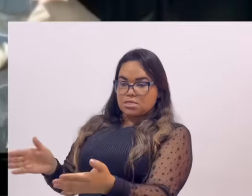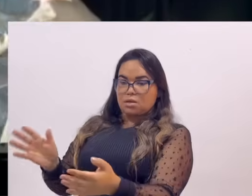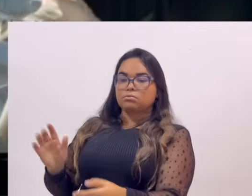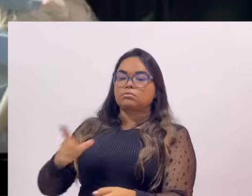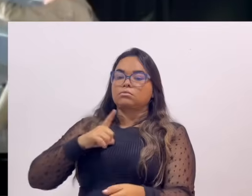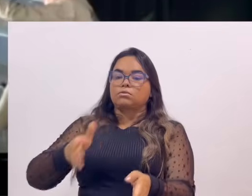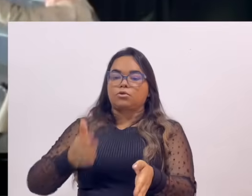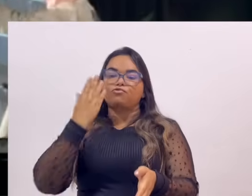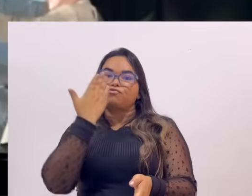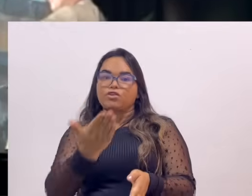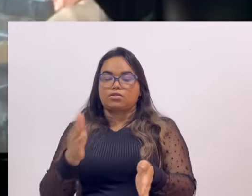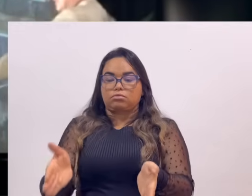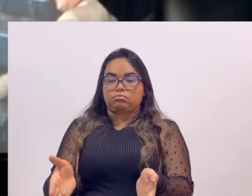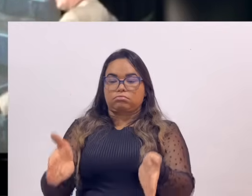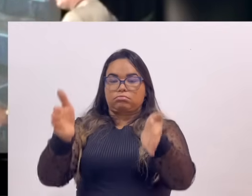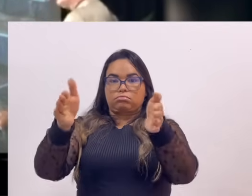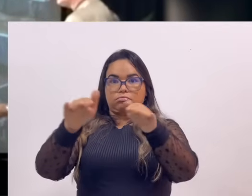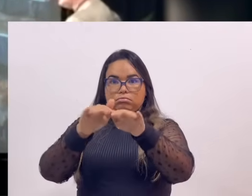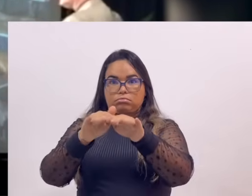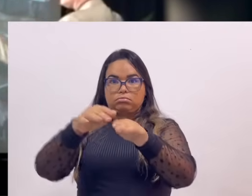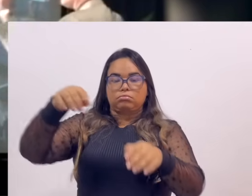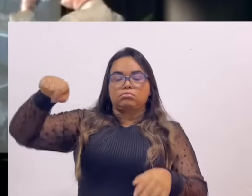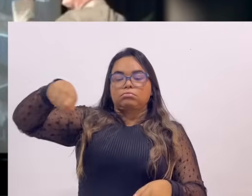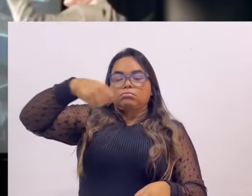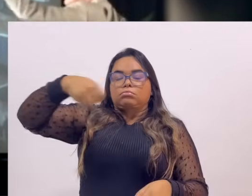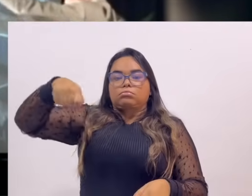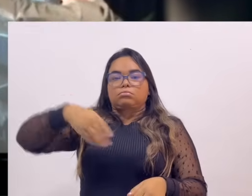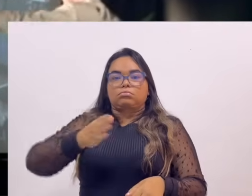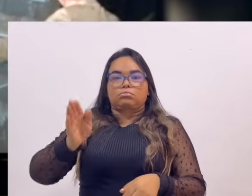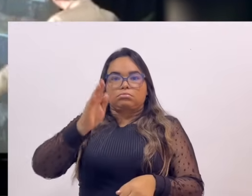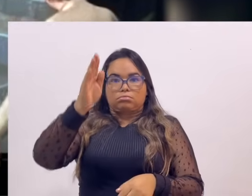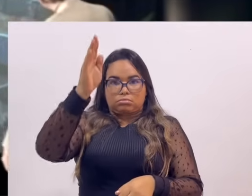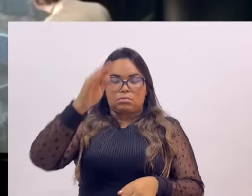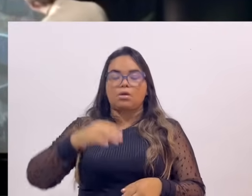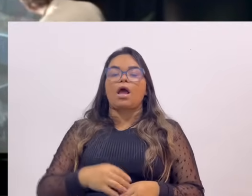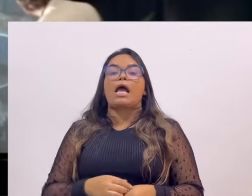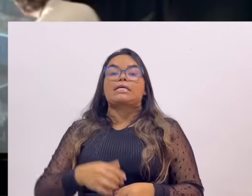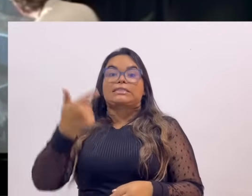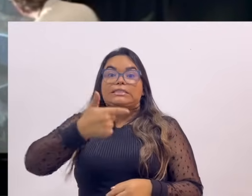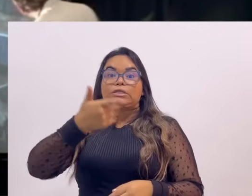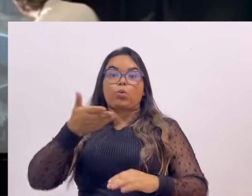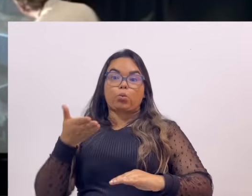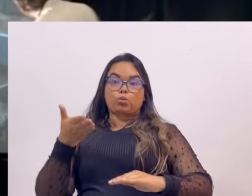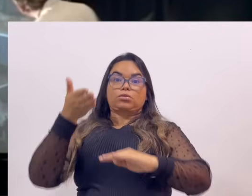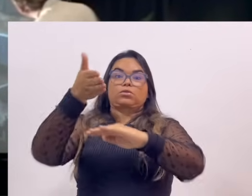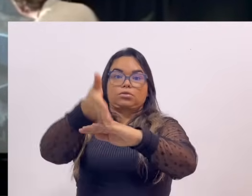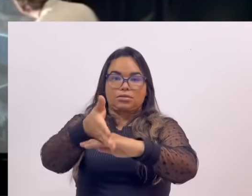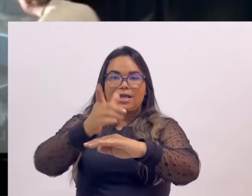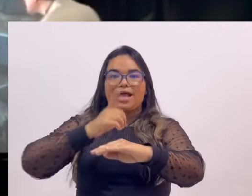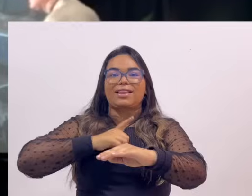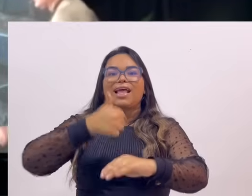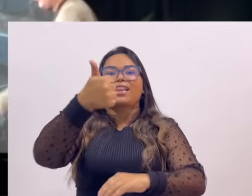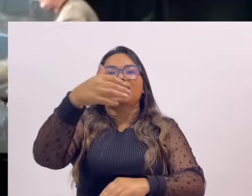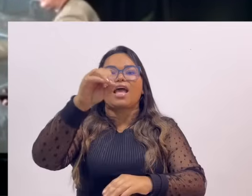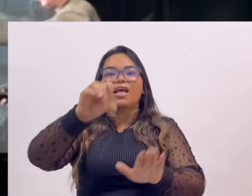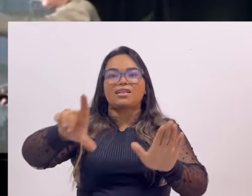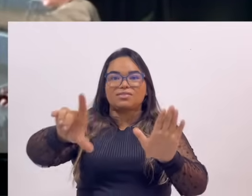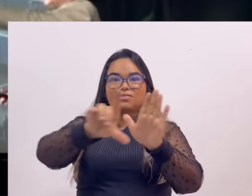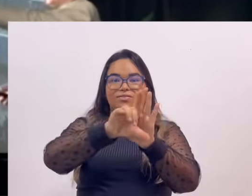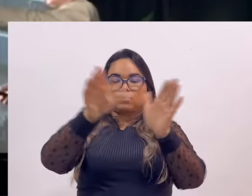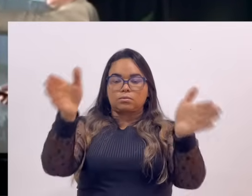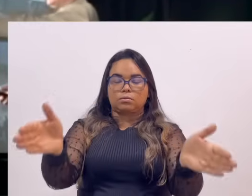incenso. E se você passasse ao segundo aposento, atrás deste, havia os dez mandamentos na arca,